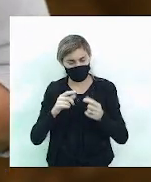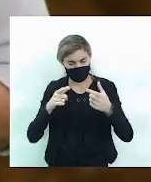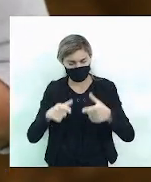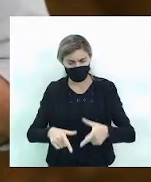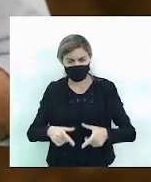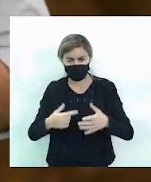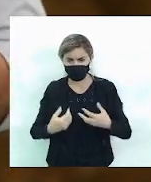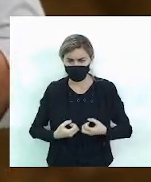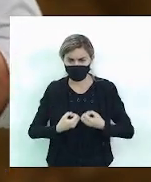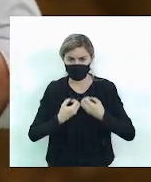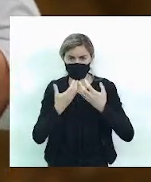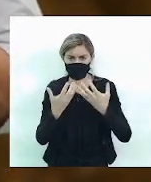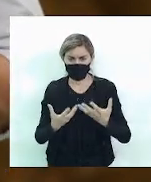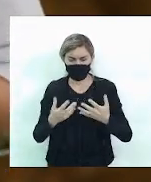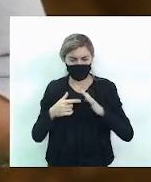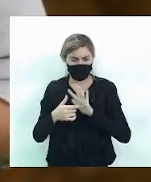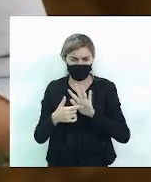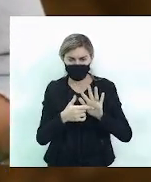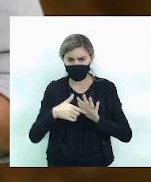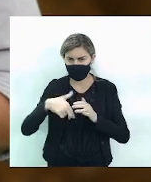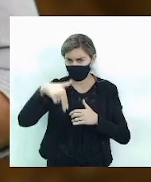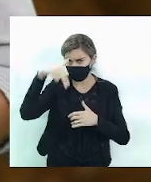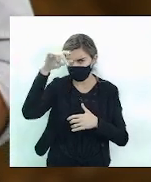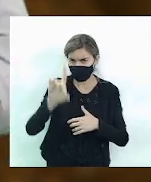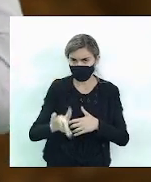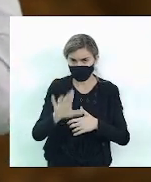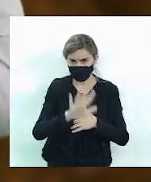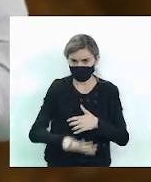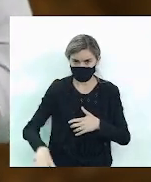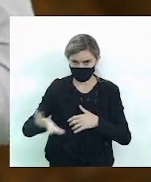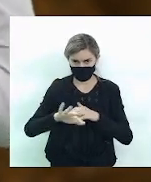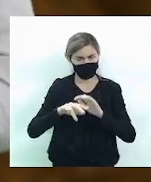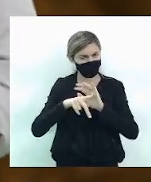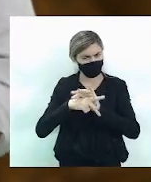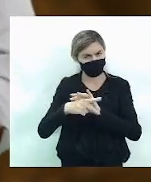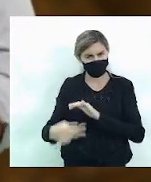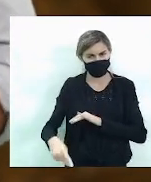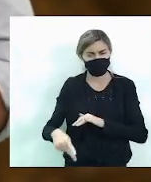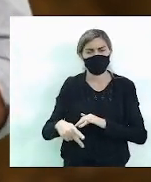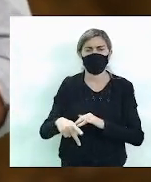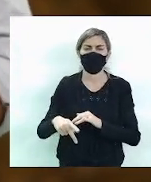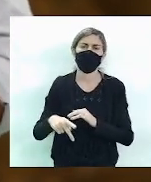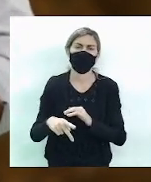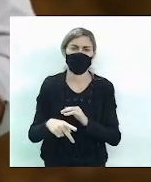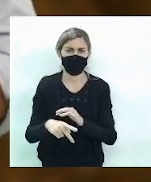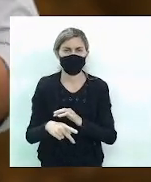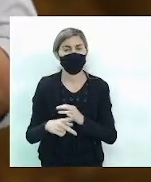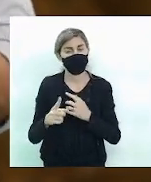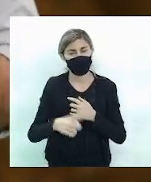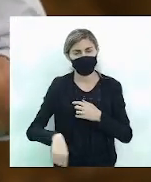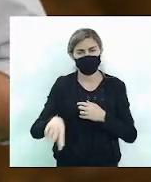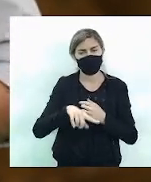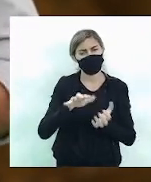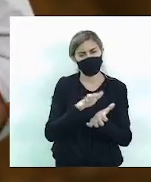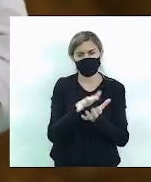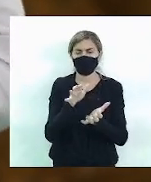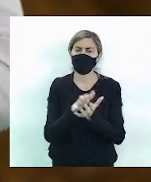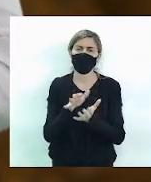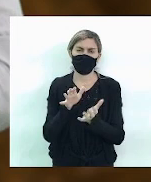é uma manifestação nordestina, né? Exclusivamente do Nordeste. E nós, como